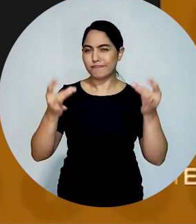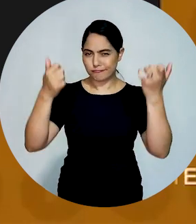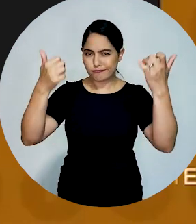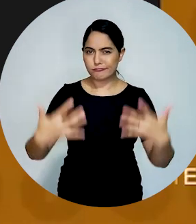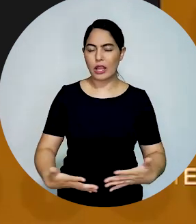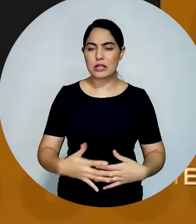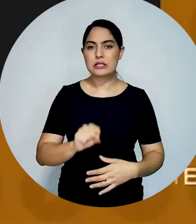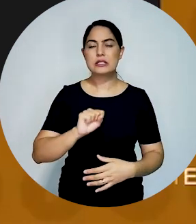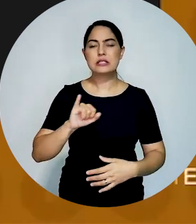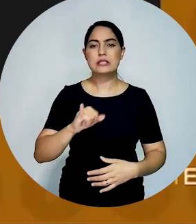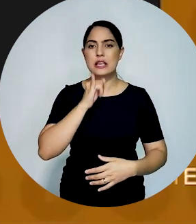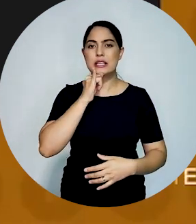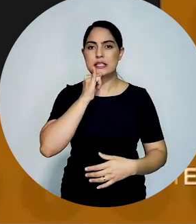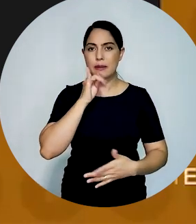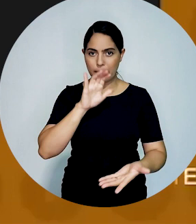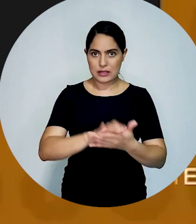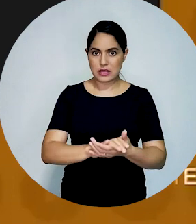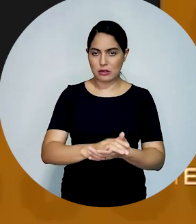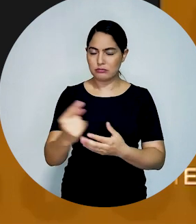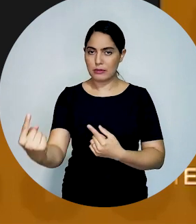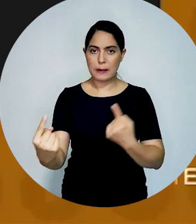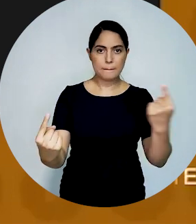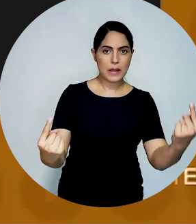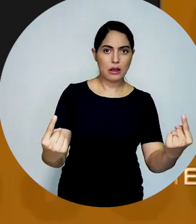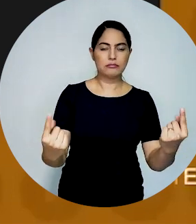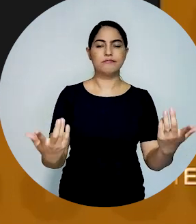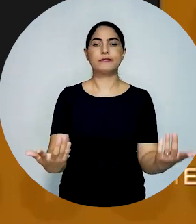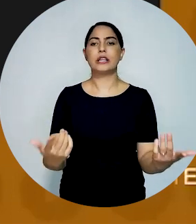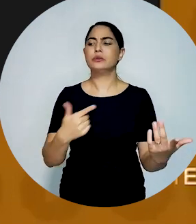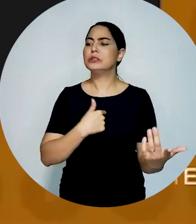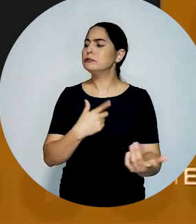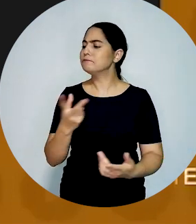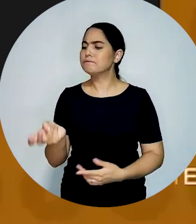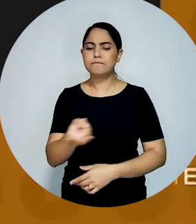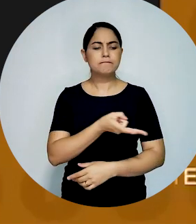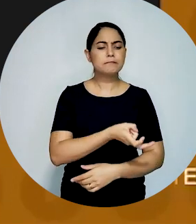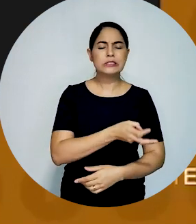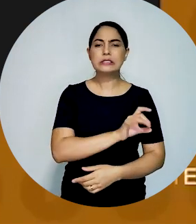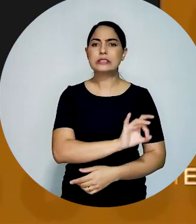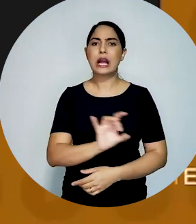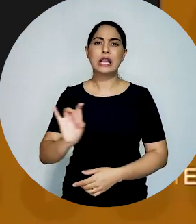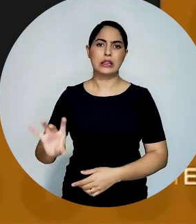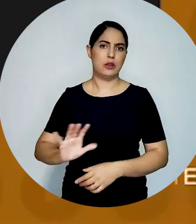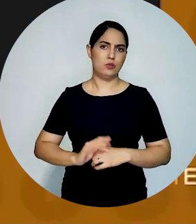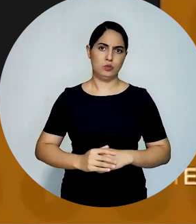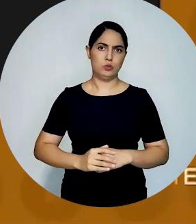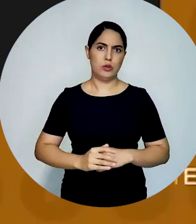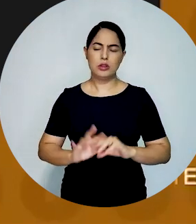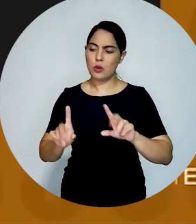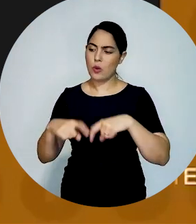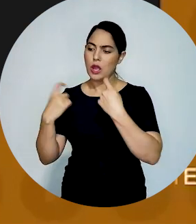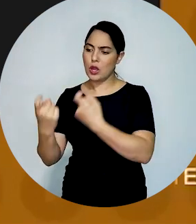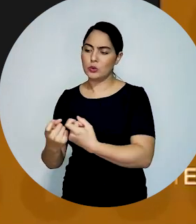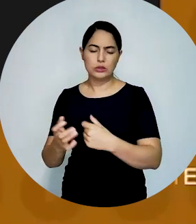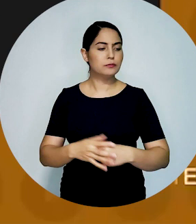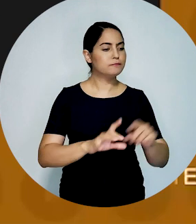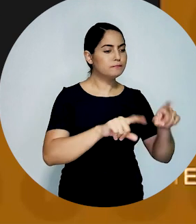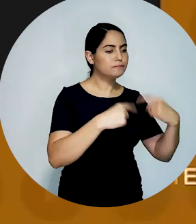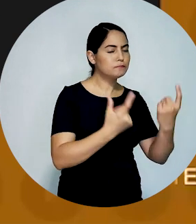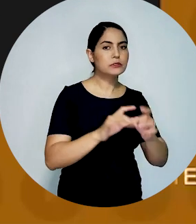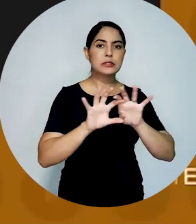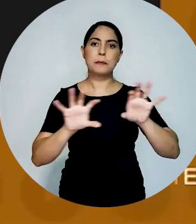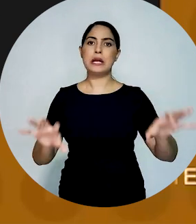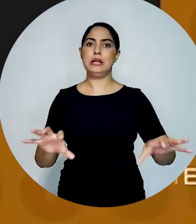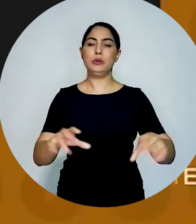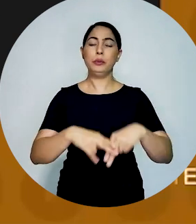são casados ou unidos estavelmente, eu os ouço em reuniões separadas. Eu faço questão de tentar perceber qual é o